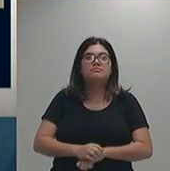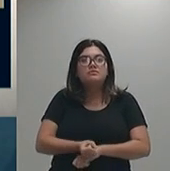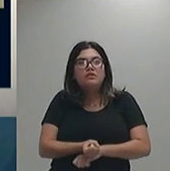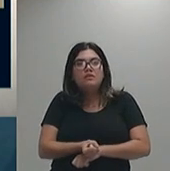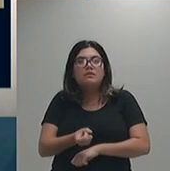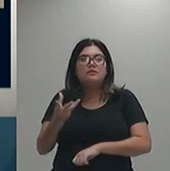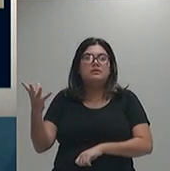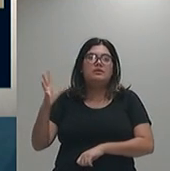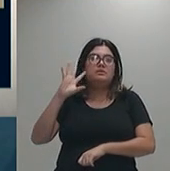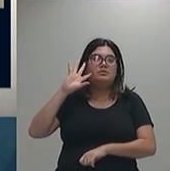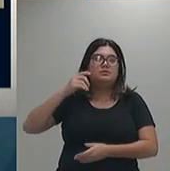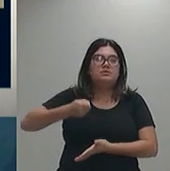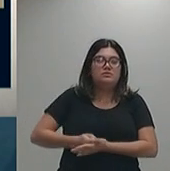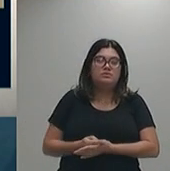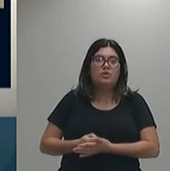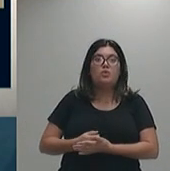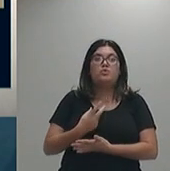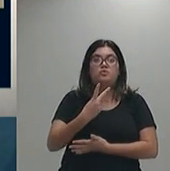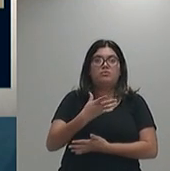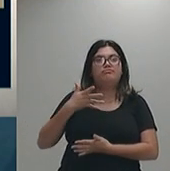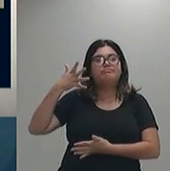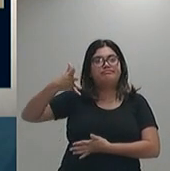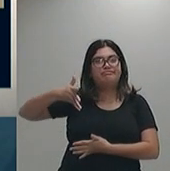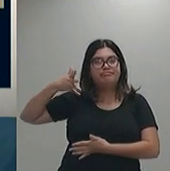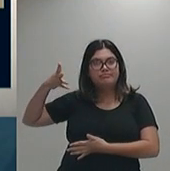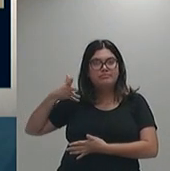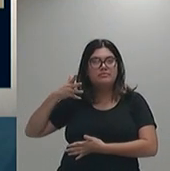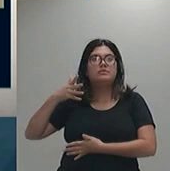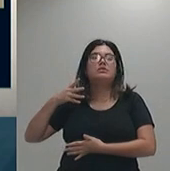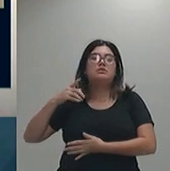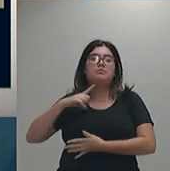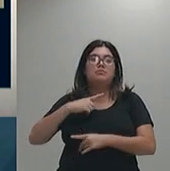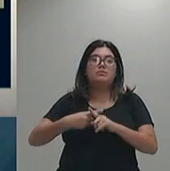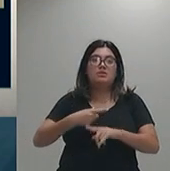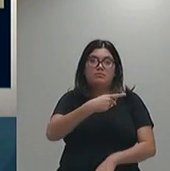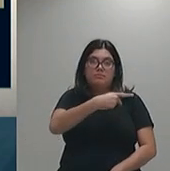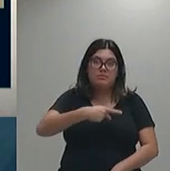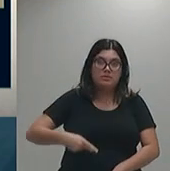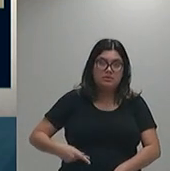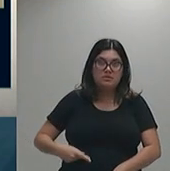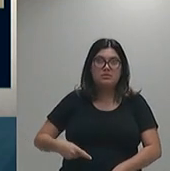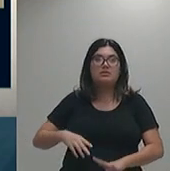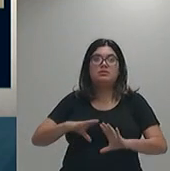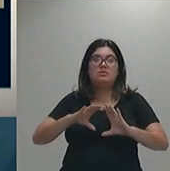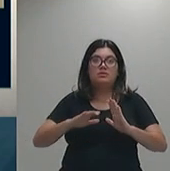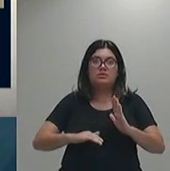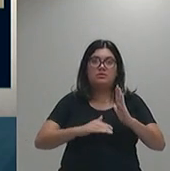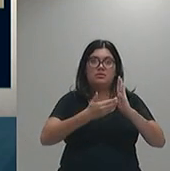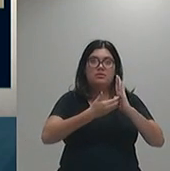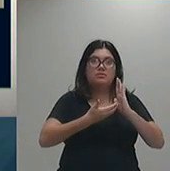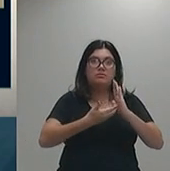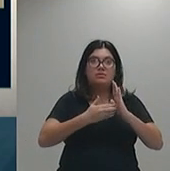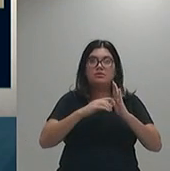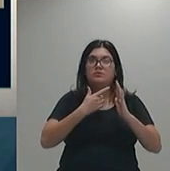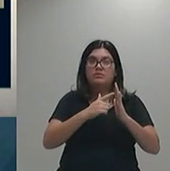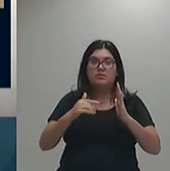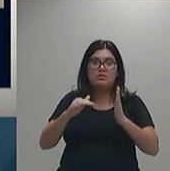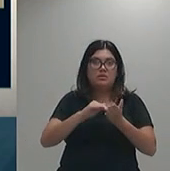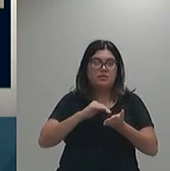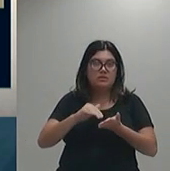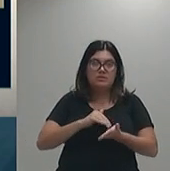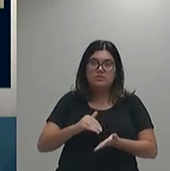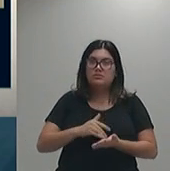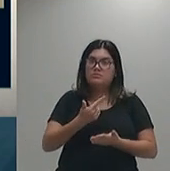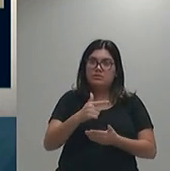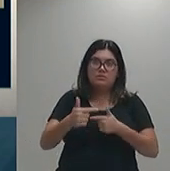dois painéis arbitragem porque o presidente da Câmara só tem função administrativa ao Melo secretário não tem função jurisdicional e ele